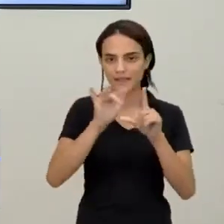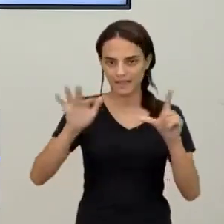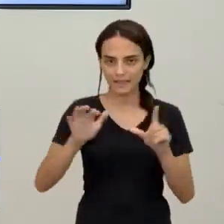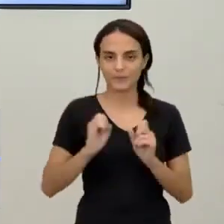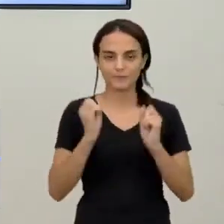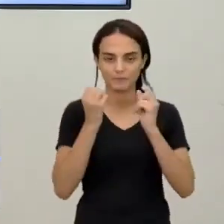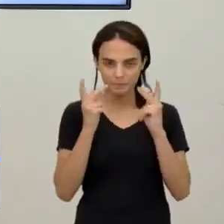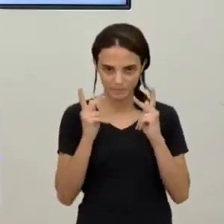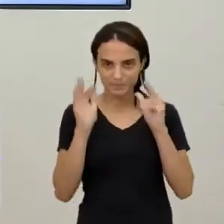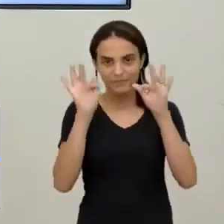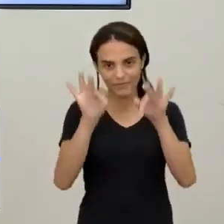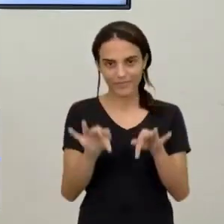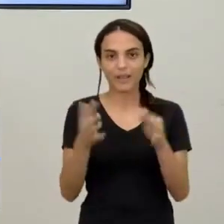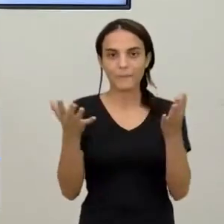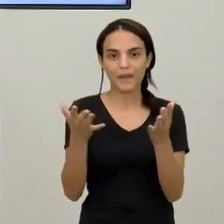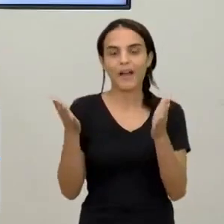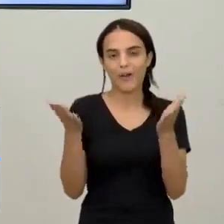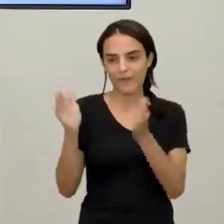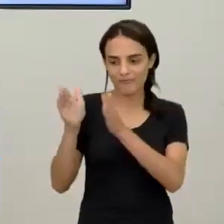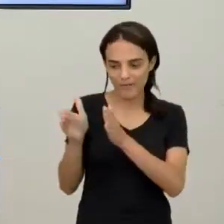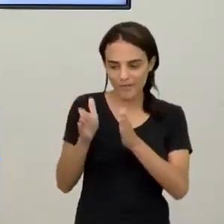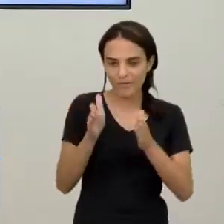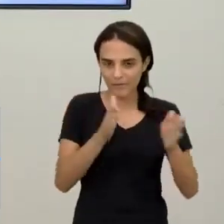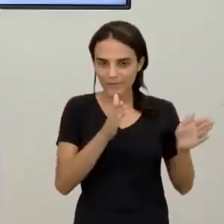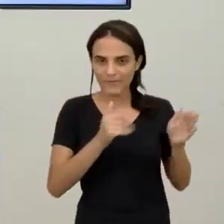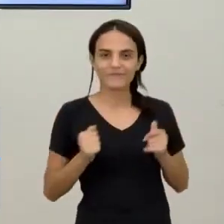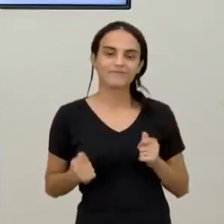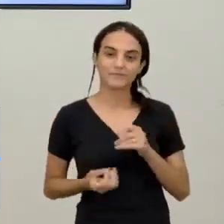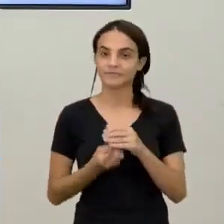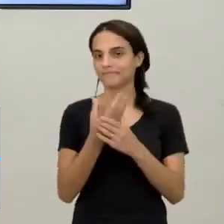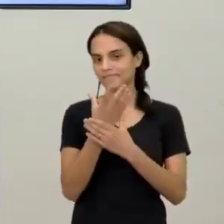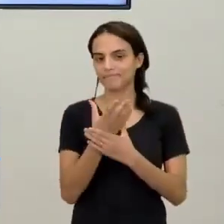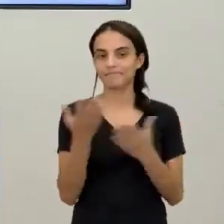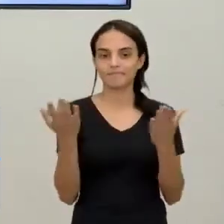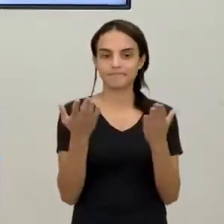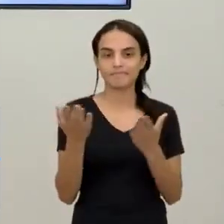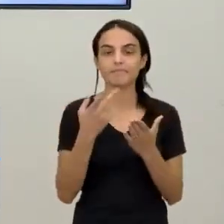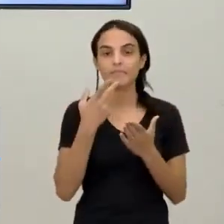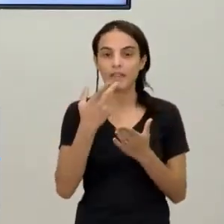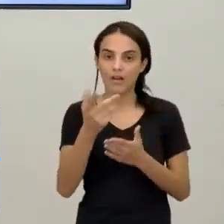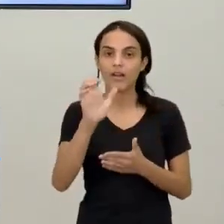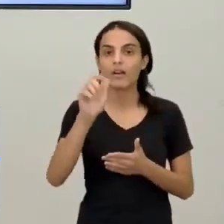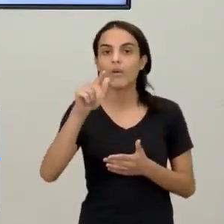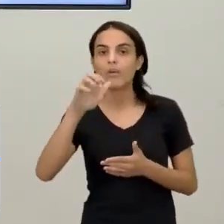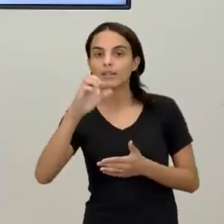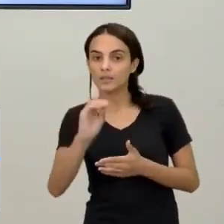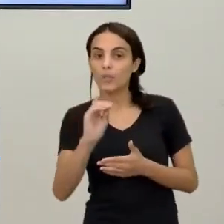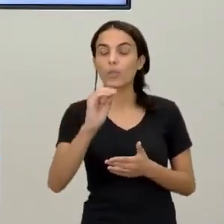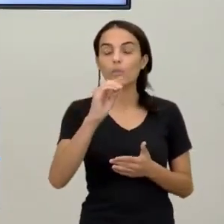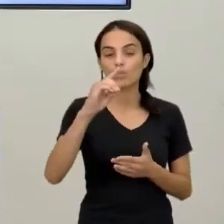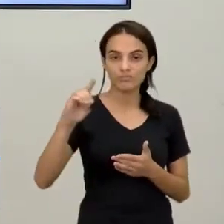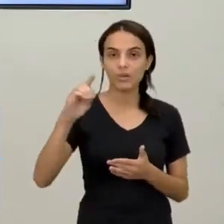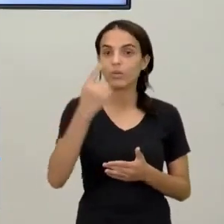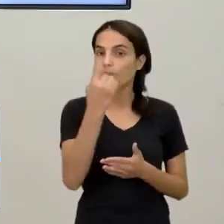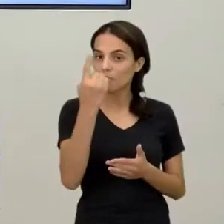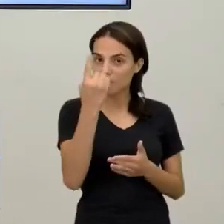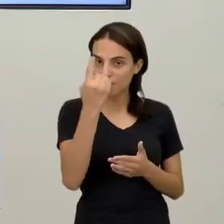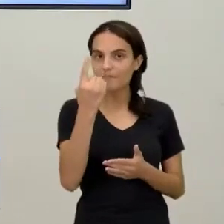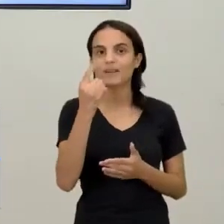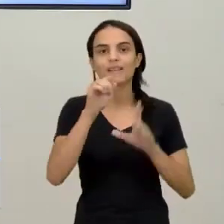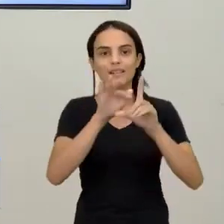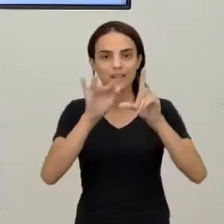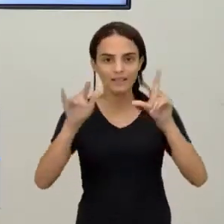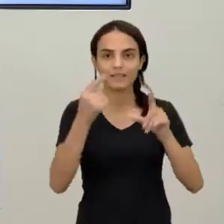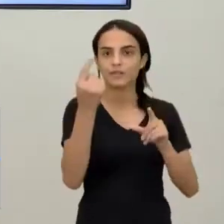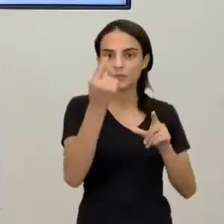final, mas a gente vai fazer um passo a passo aqui, nós vamos construir um passo a passo. Hoje nós vamos falar da equação com uma letra e de primeiro grau.